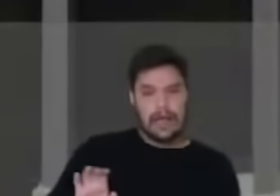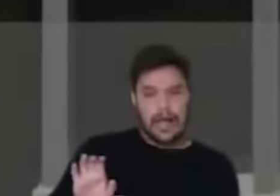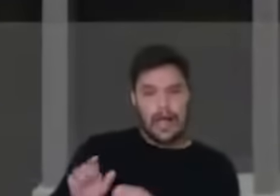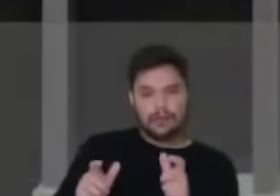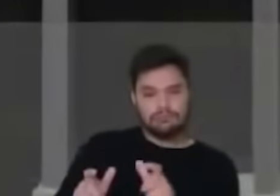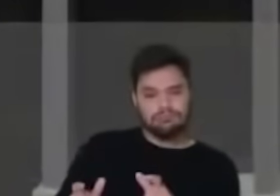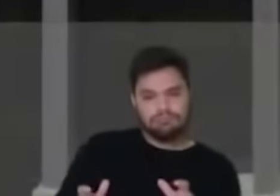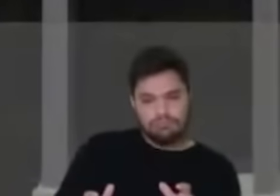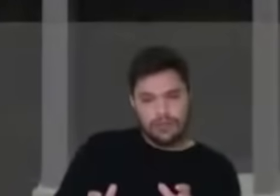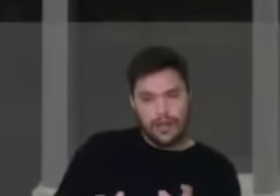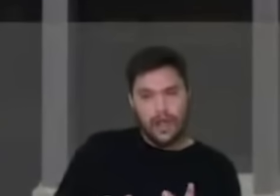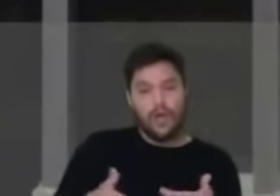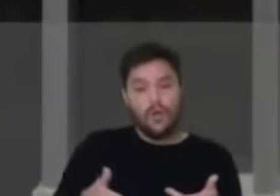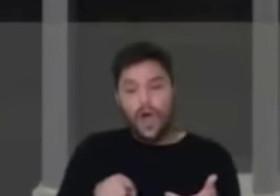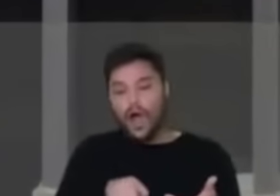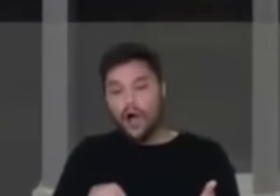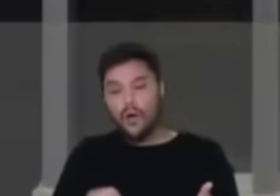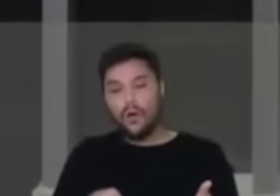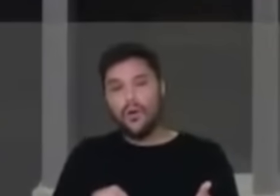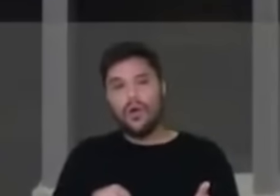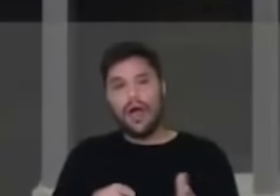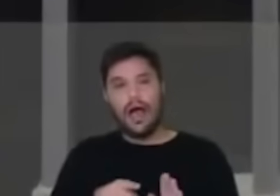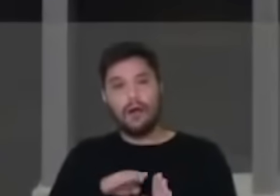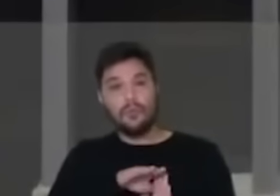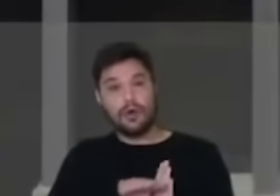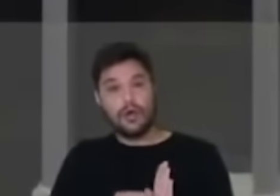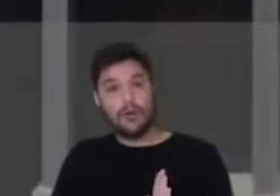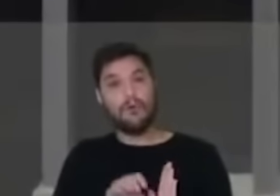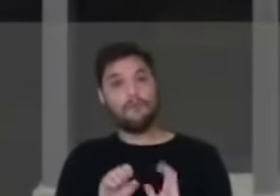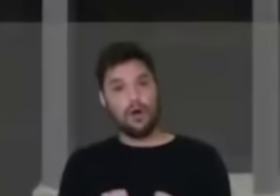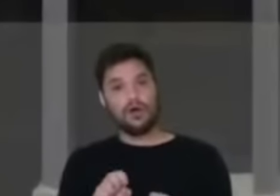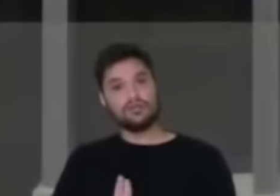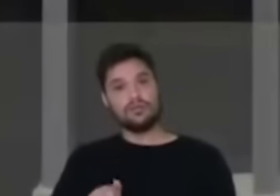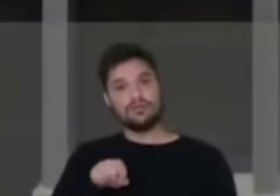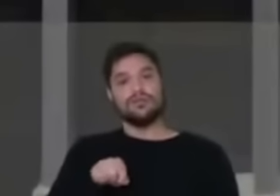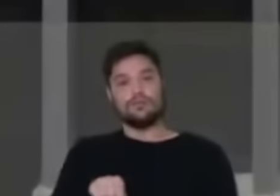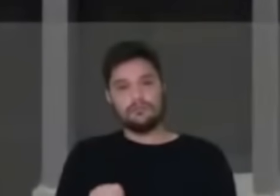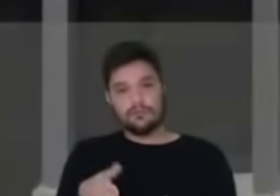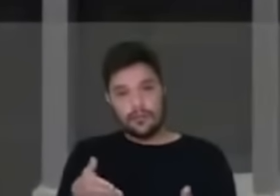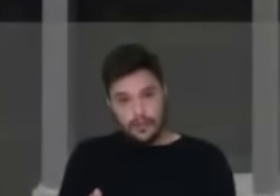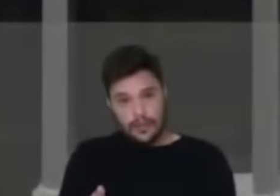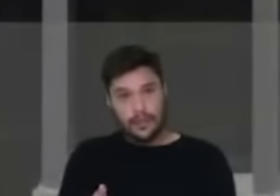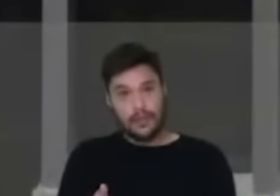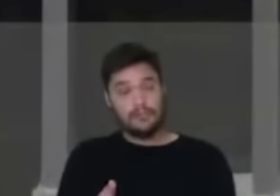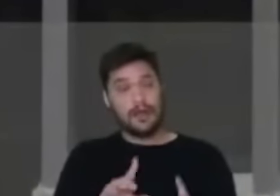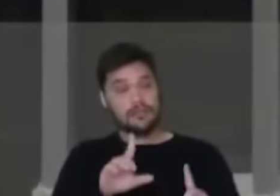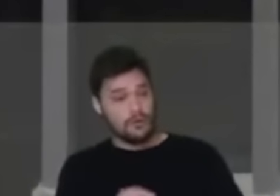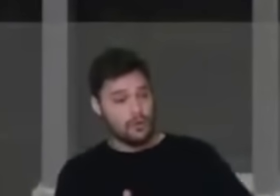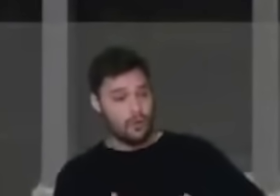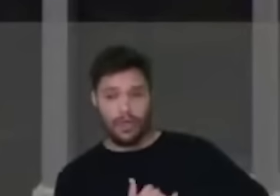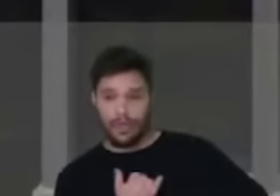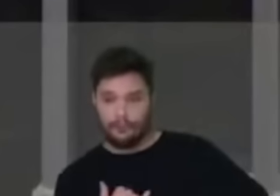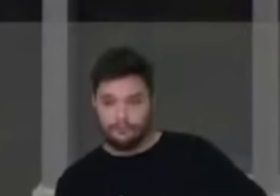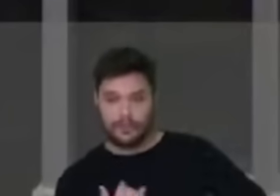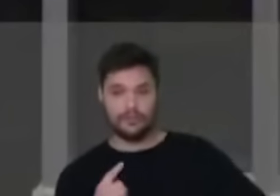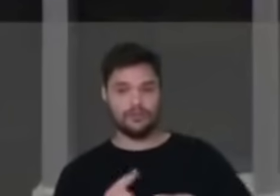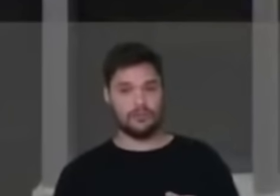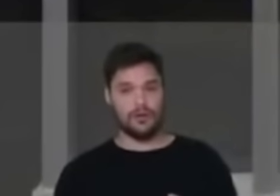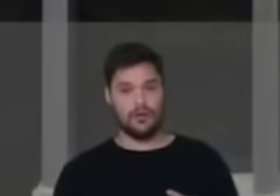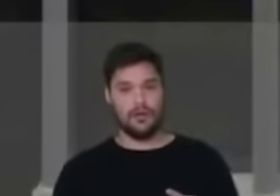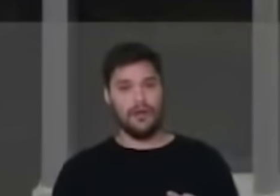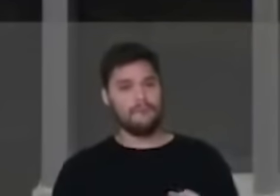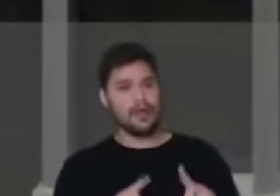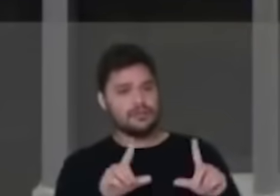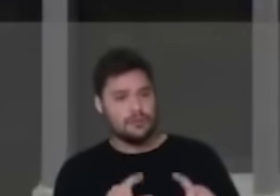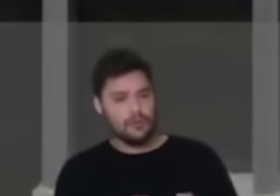política pública precisa ser implementada naquele território para diminuir o número de vítimas, para diminuir os prejuízos